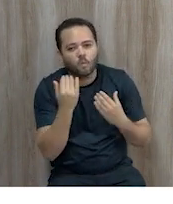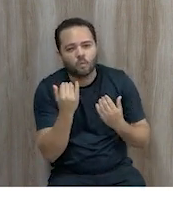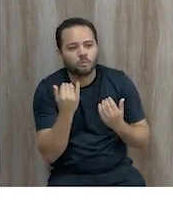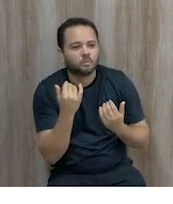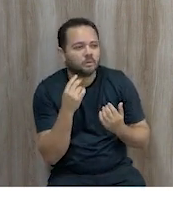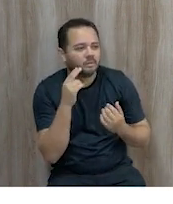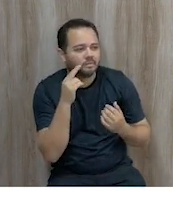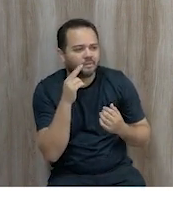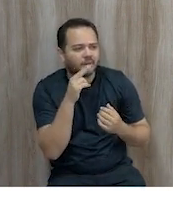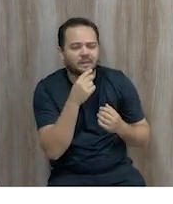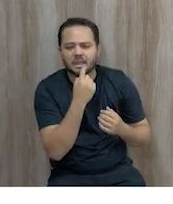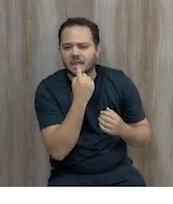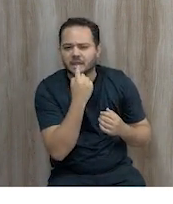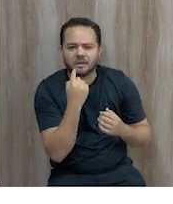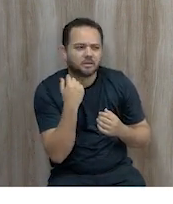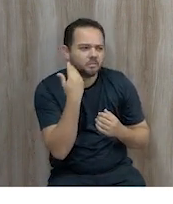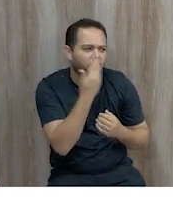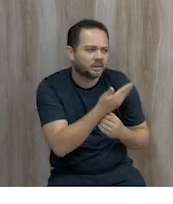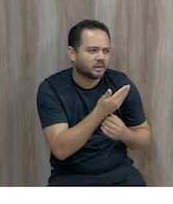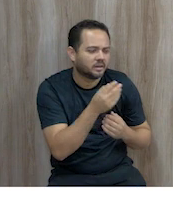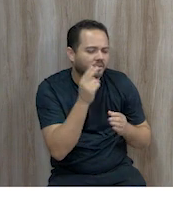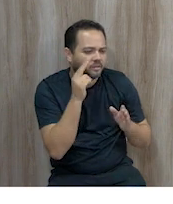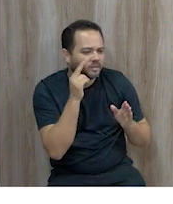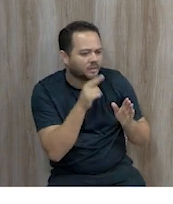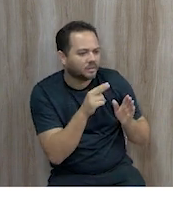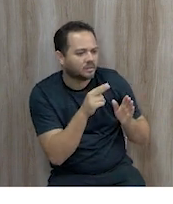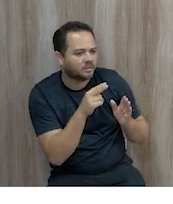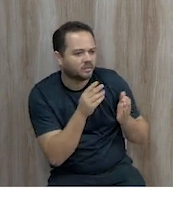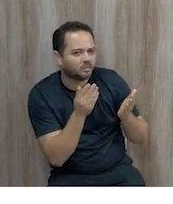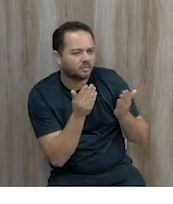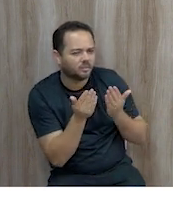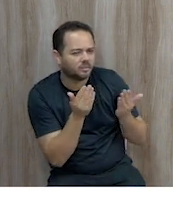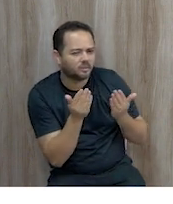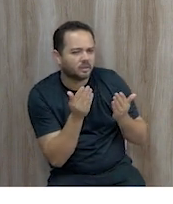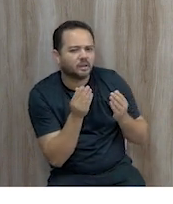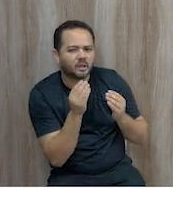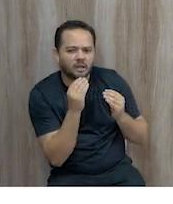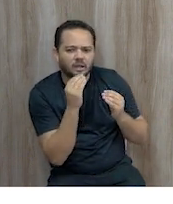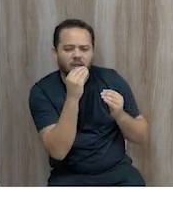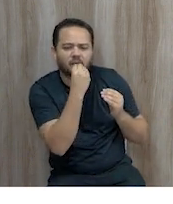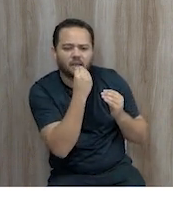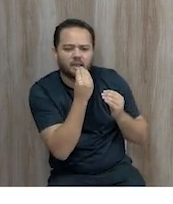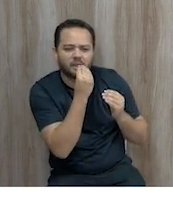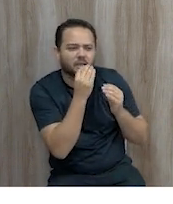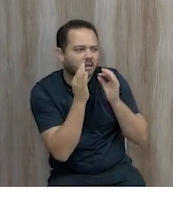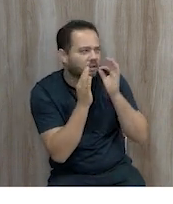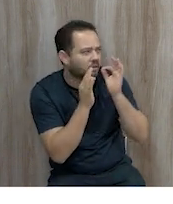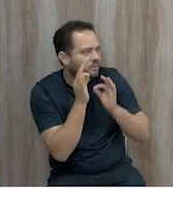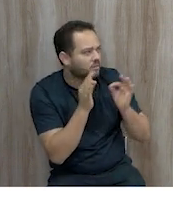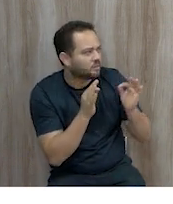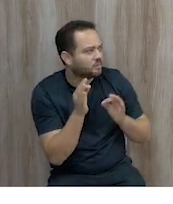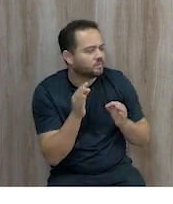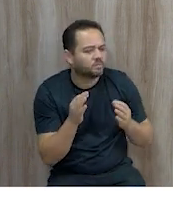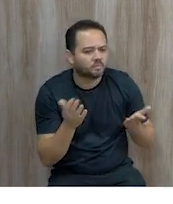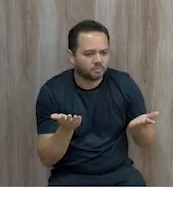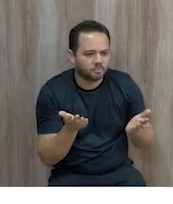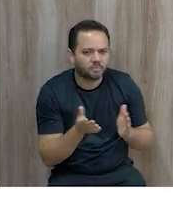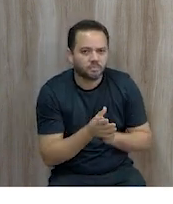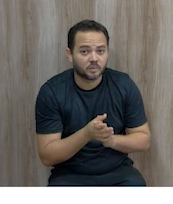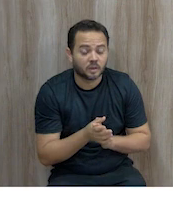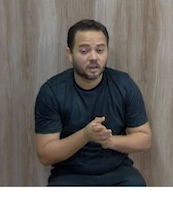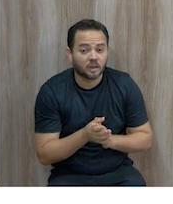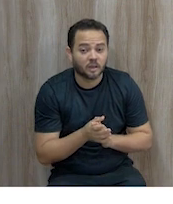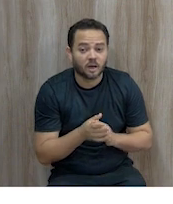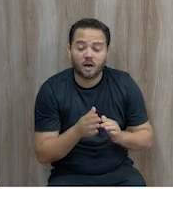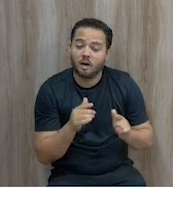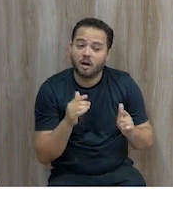dente vizinho. E está só num pré-lesão? Eu me baseio no dente vizinho, o outro pré-molar, tá? E tem alguns trabalhos